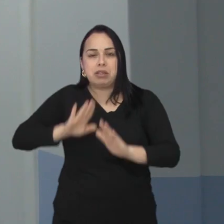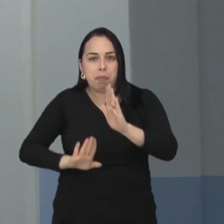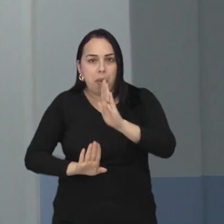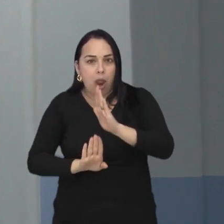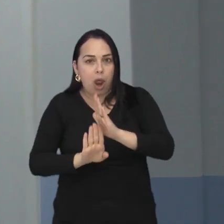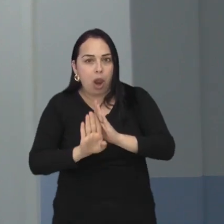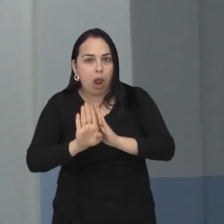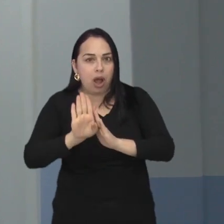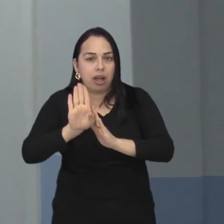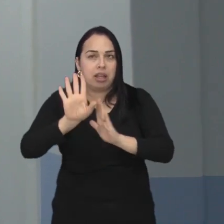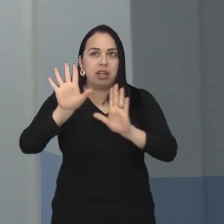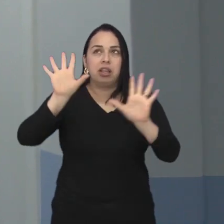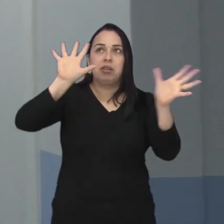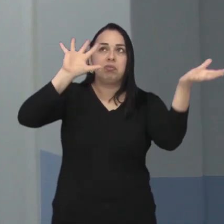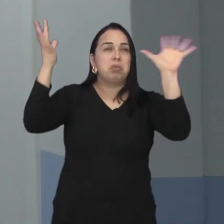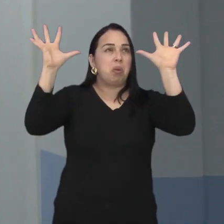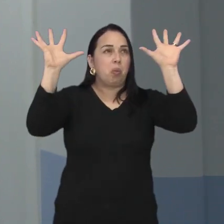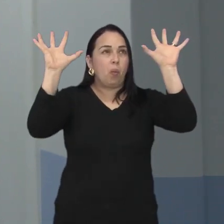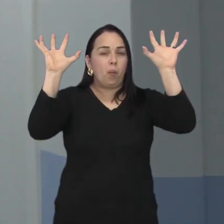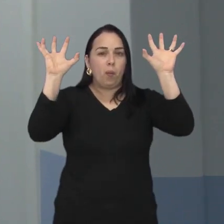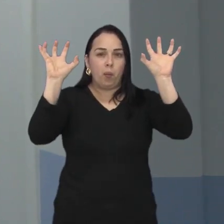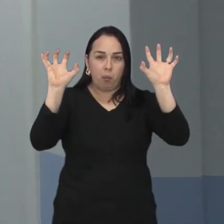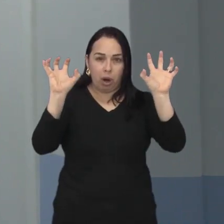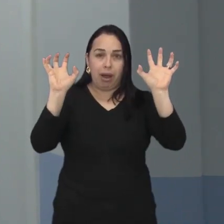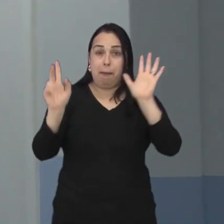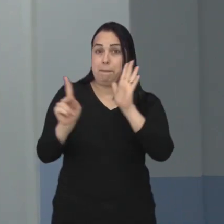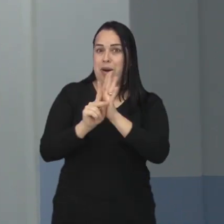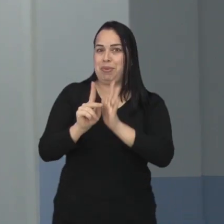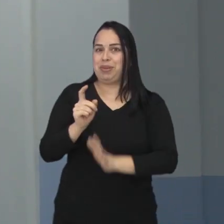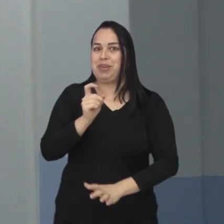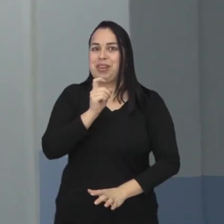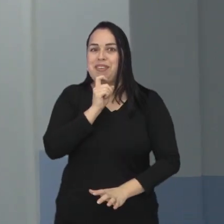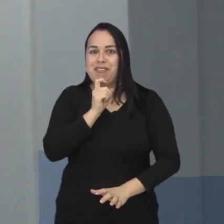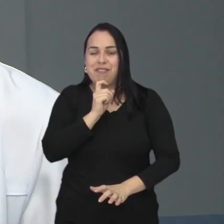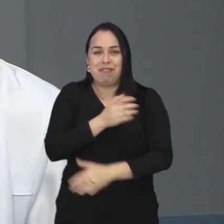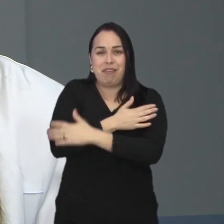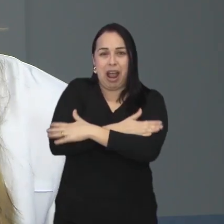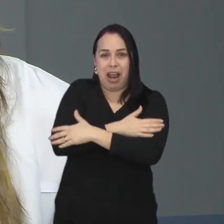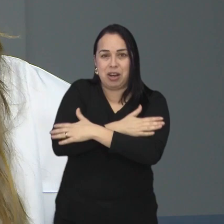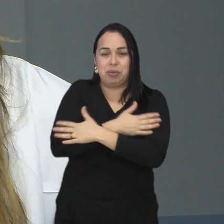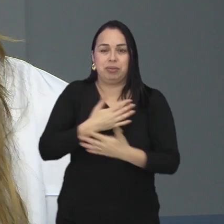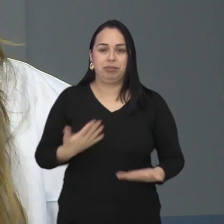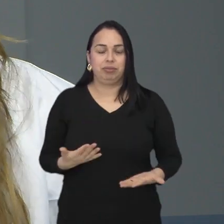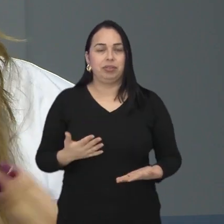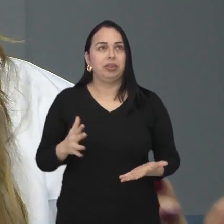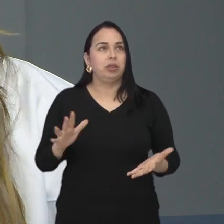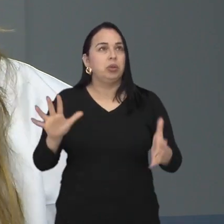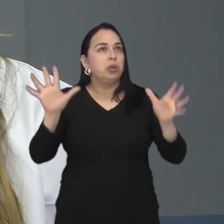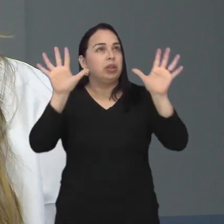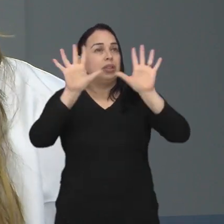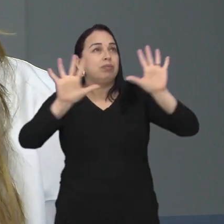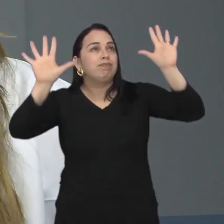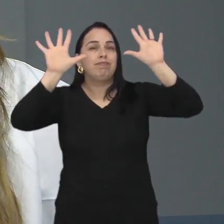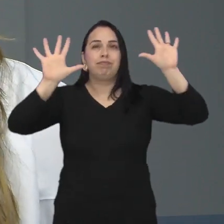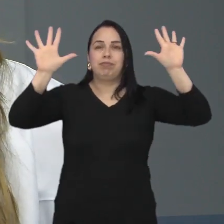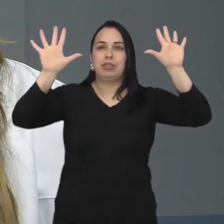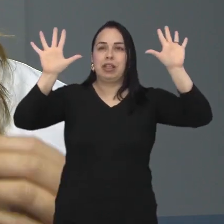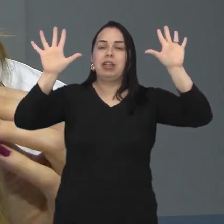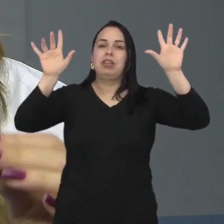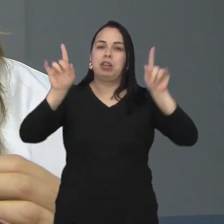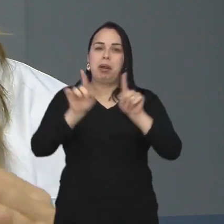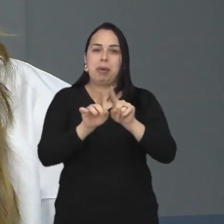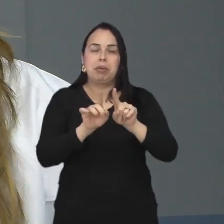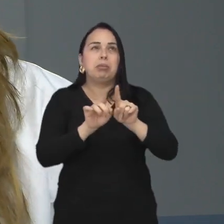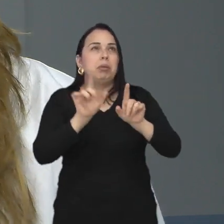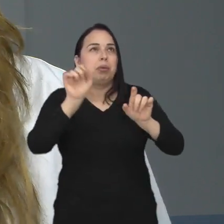da umidade relativa do ar, típica do inverno, eles disparam. Quando a gente tem uma maior umidade do ar, essas partículas